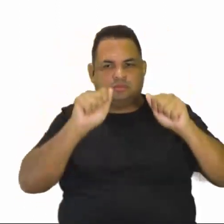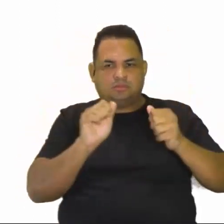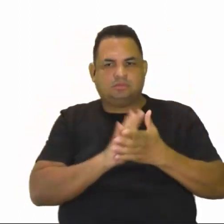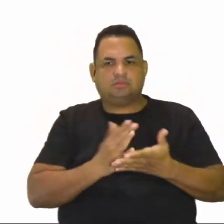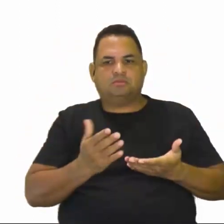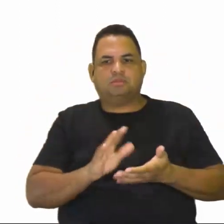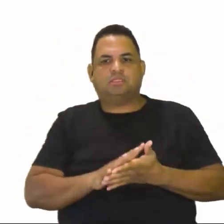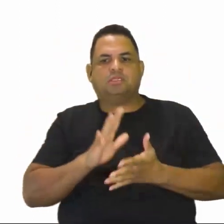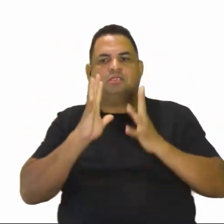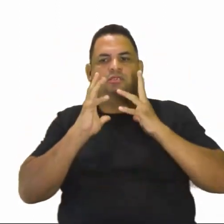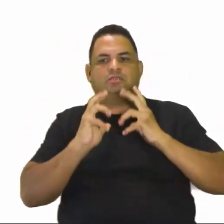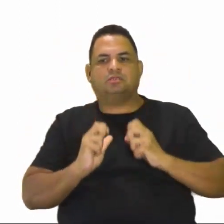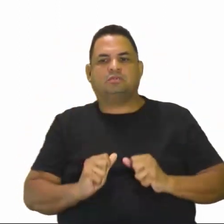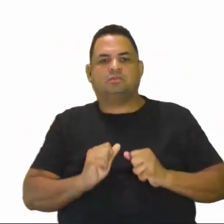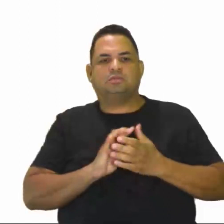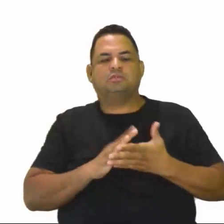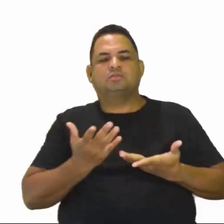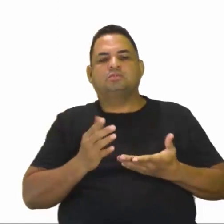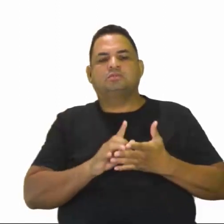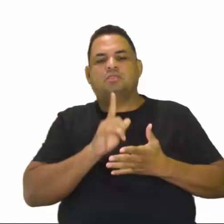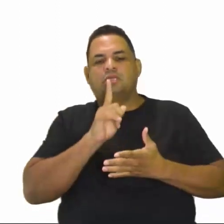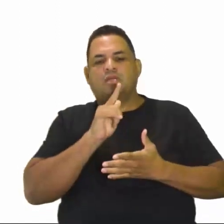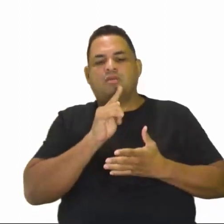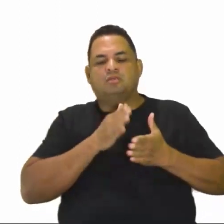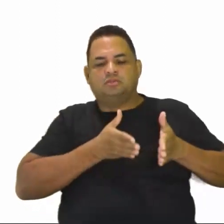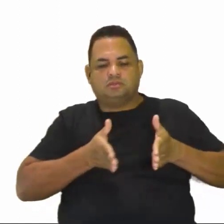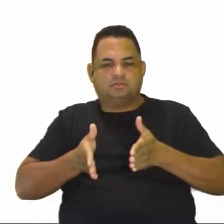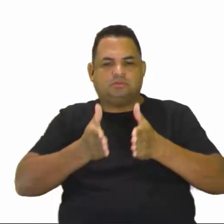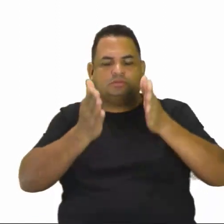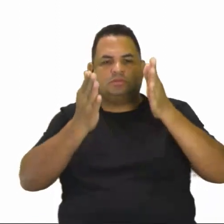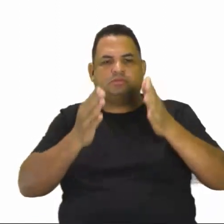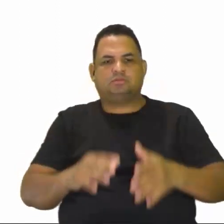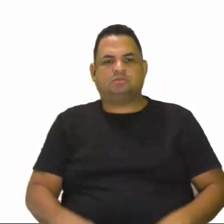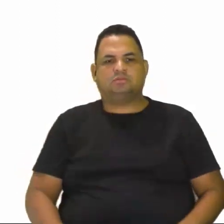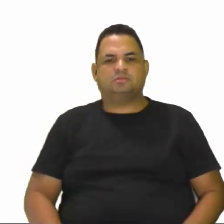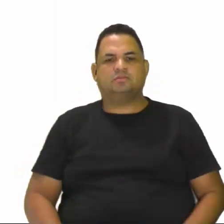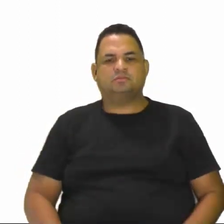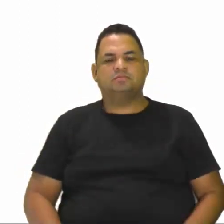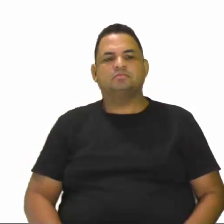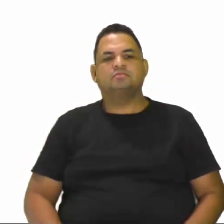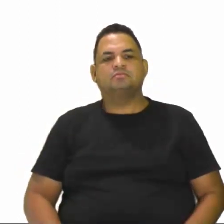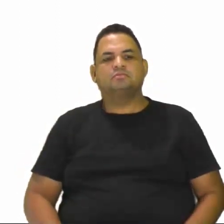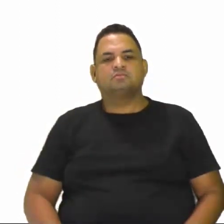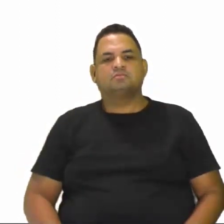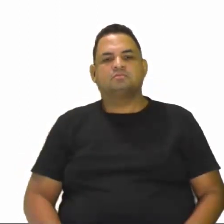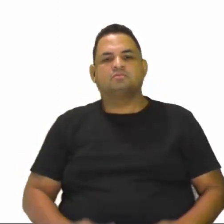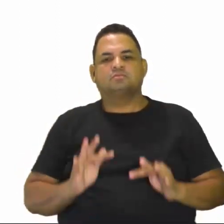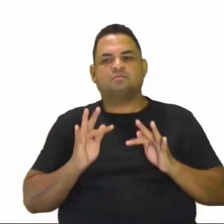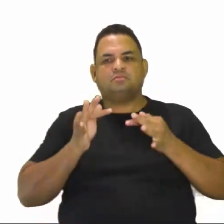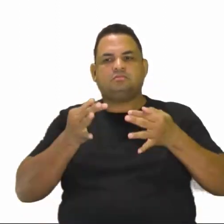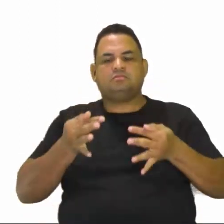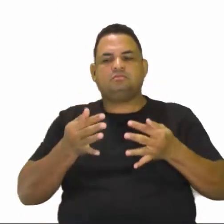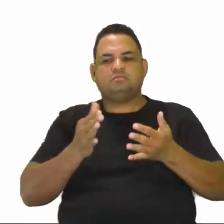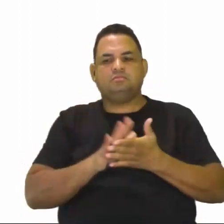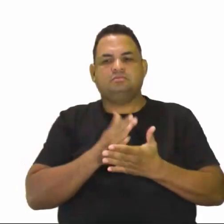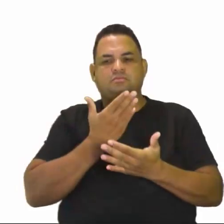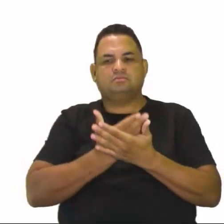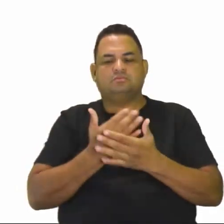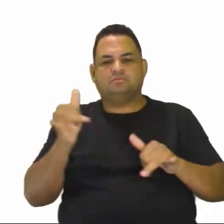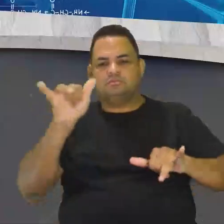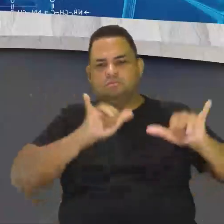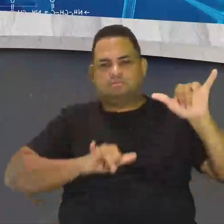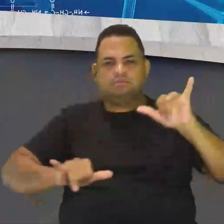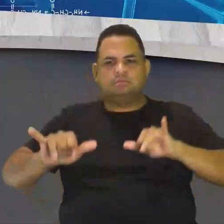recursos hídricos. Então, a alternativa correta é a letra A. E aí a gente fecha mais uma aula